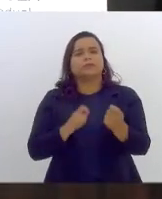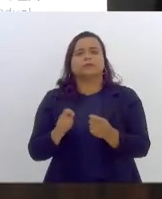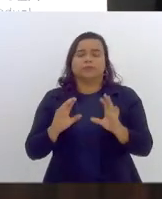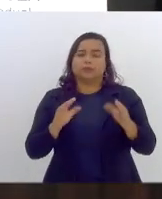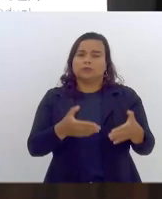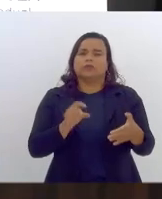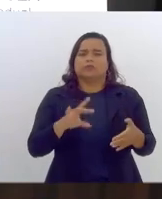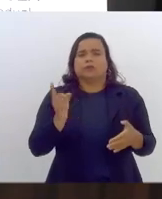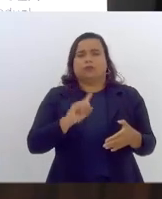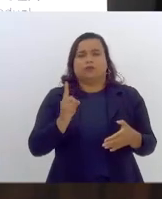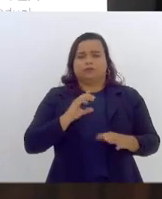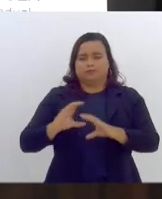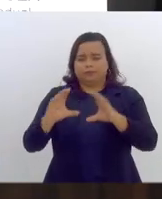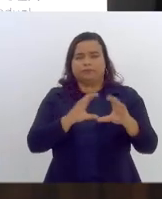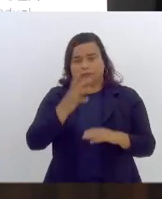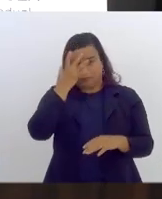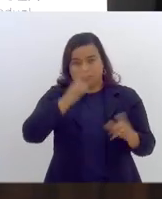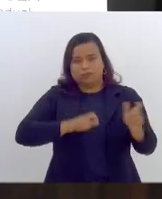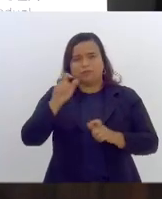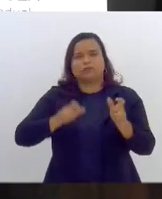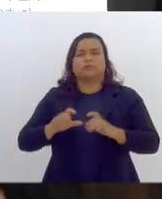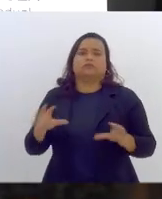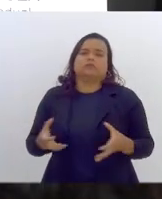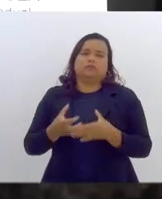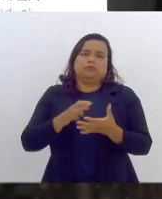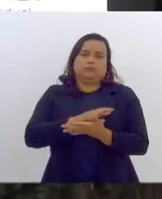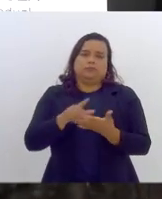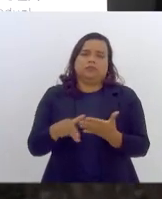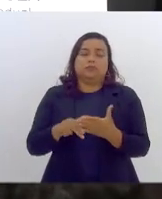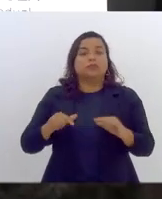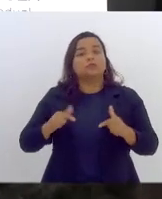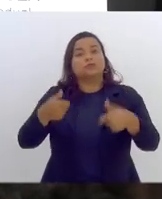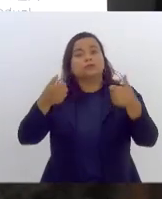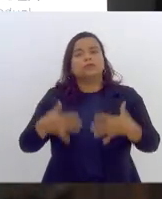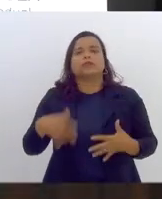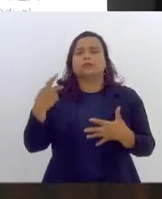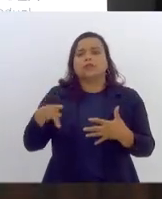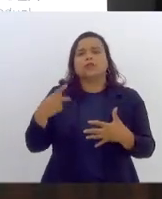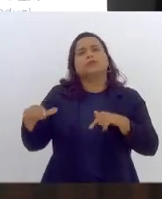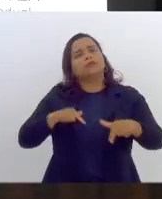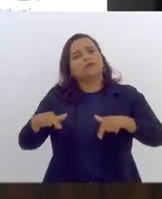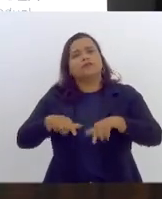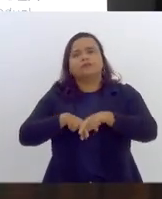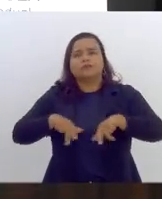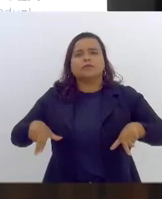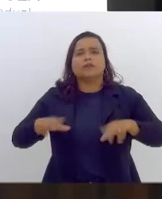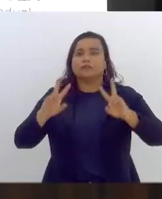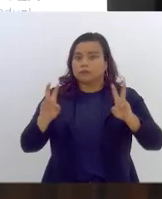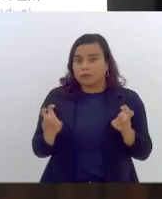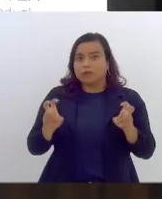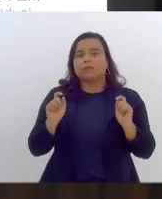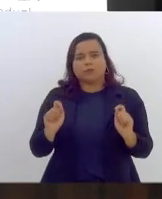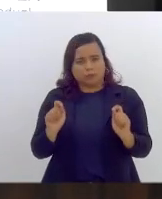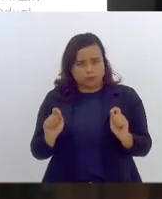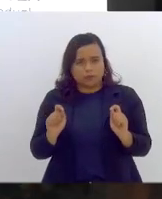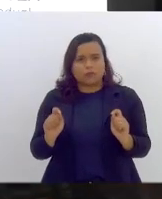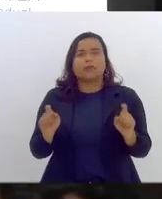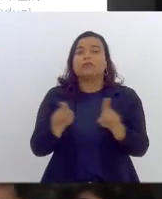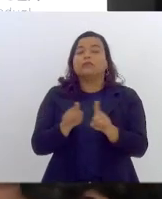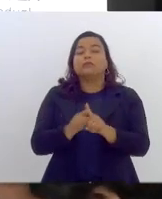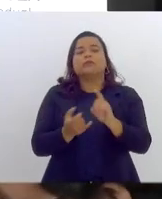de comunicação para indivíduos ou organizações que manifestarem sobre seus serviços, sobre os serviços prestados pela